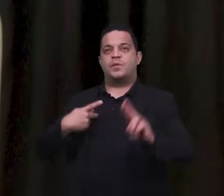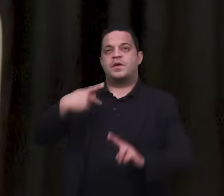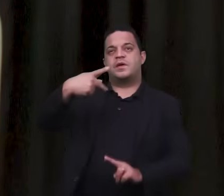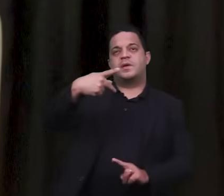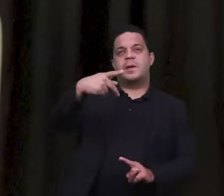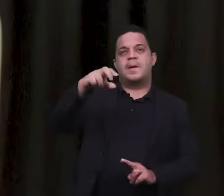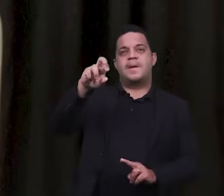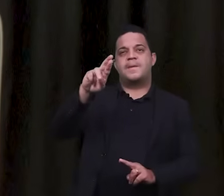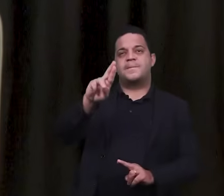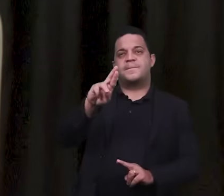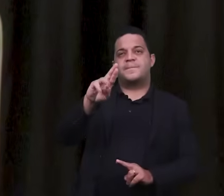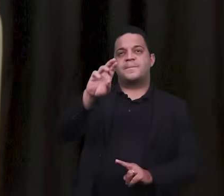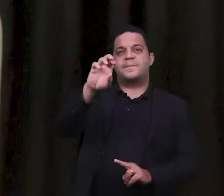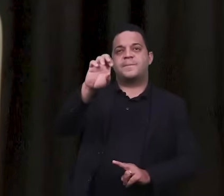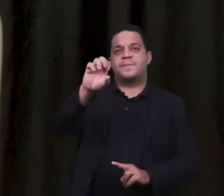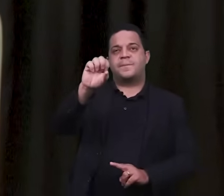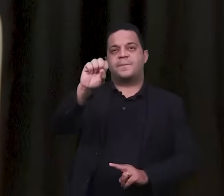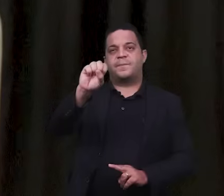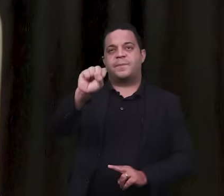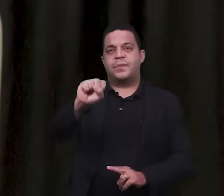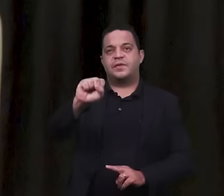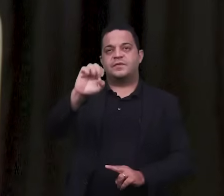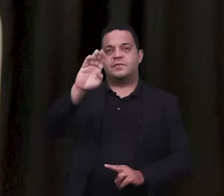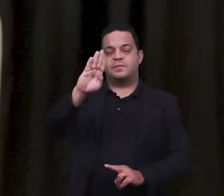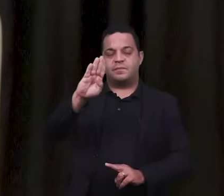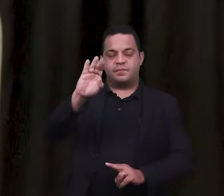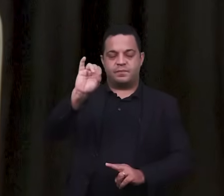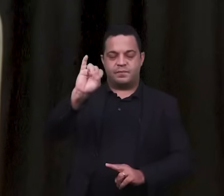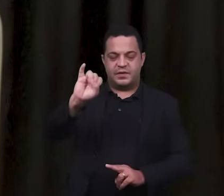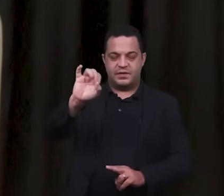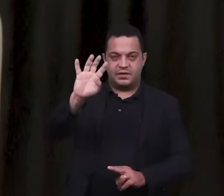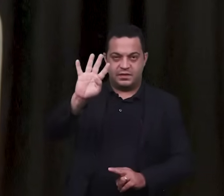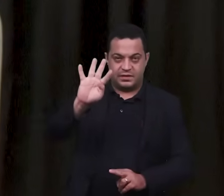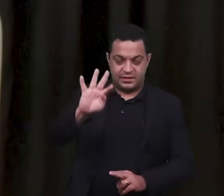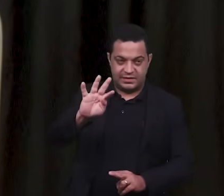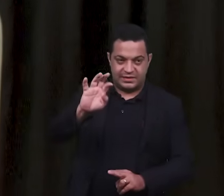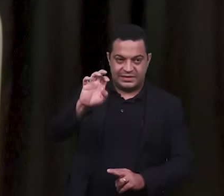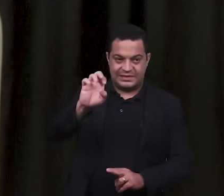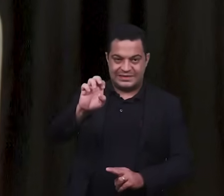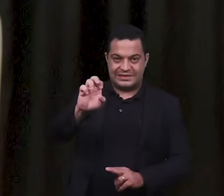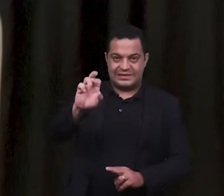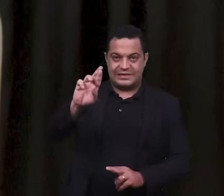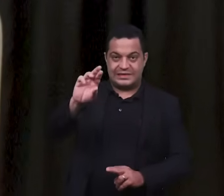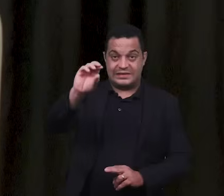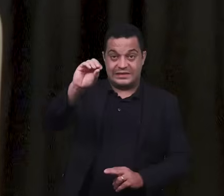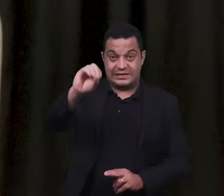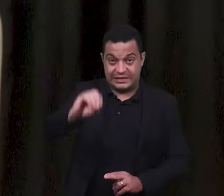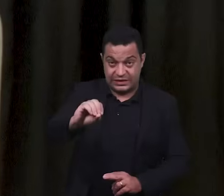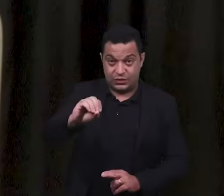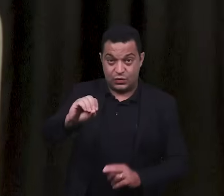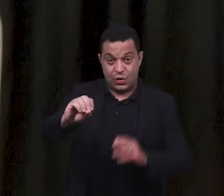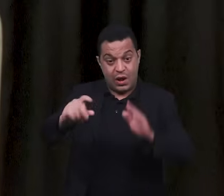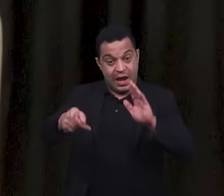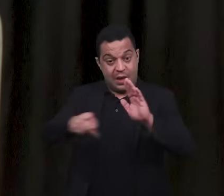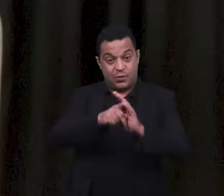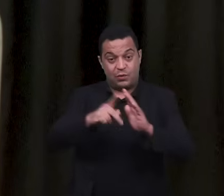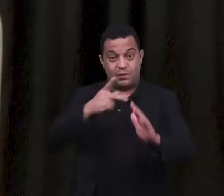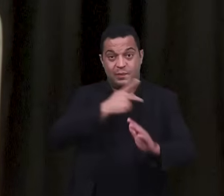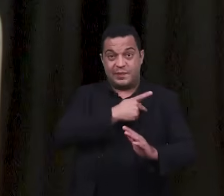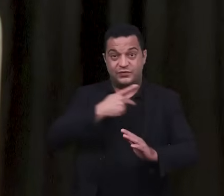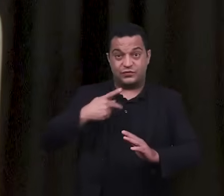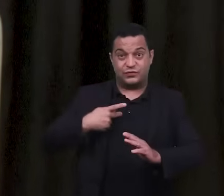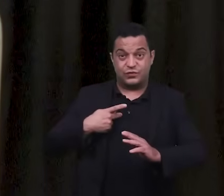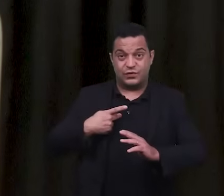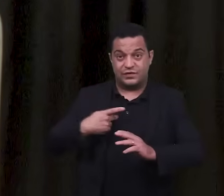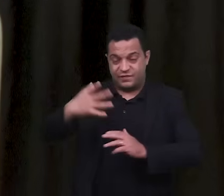Que ficavam em regiões onde havia muitas igrejas de gregos, né? Então a palavra presbítero está relacionado